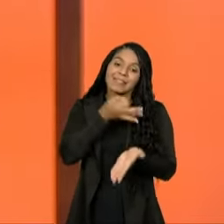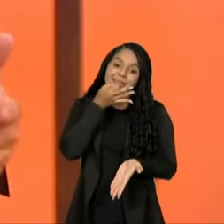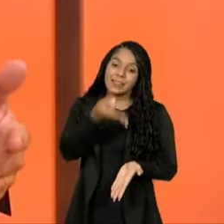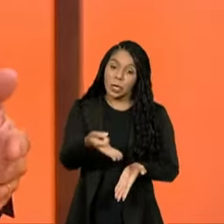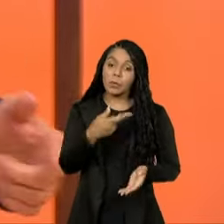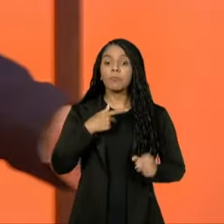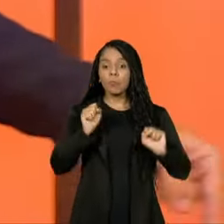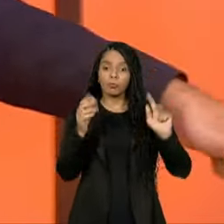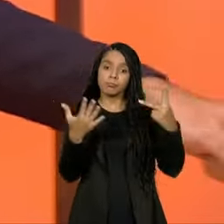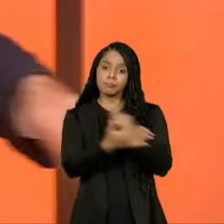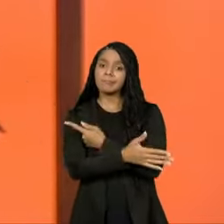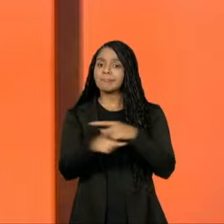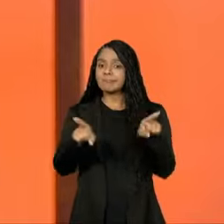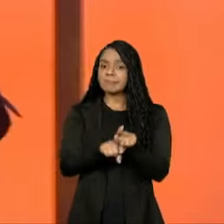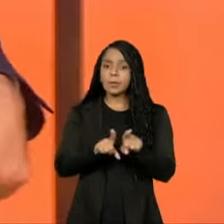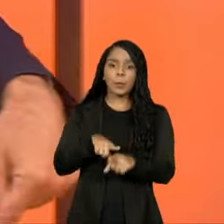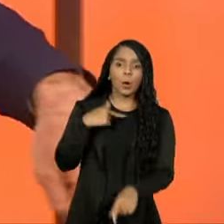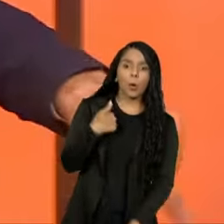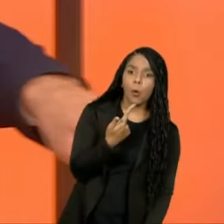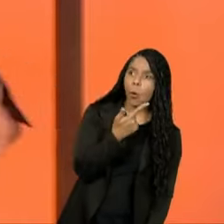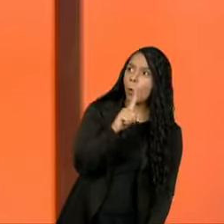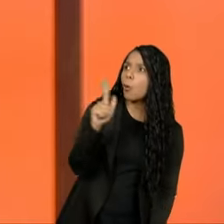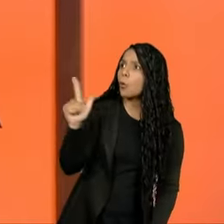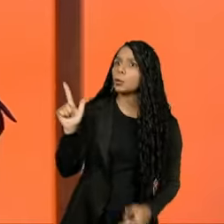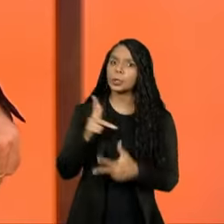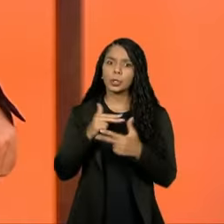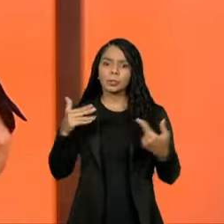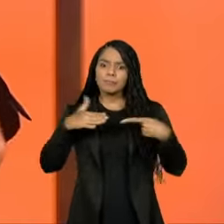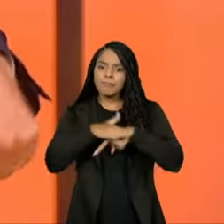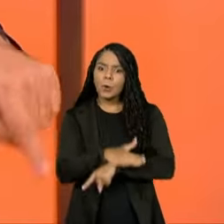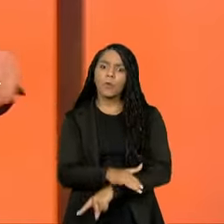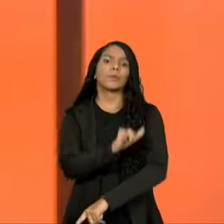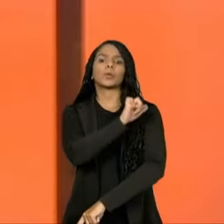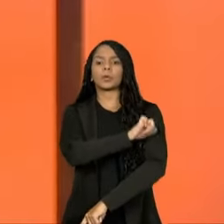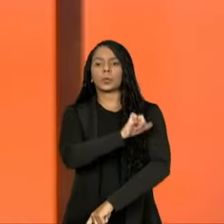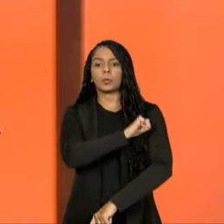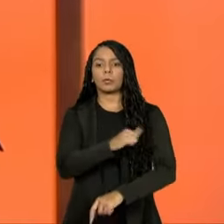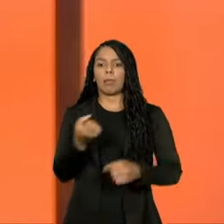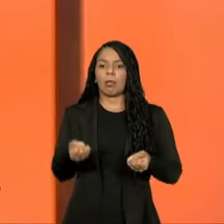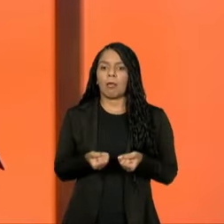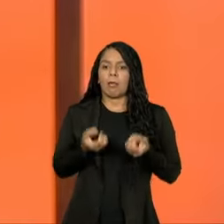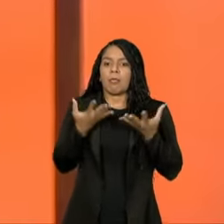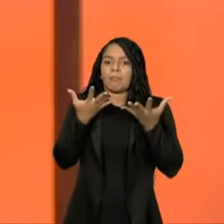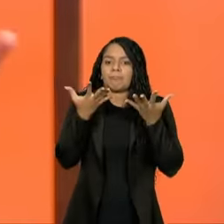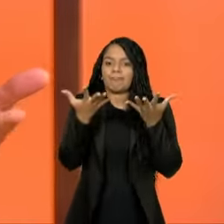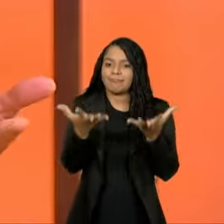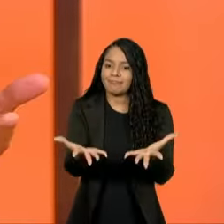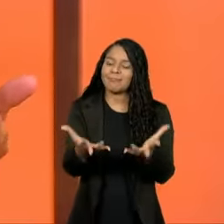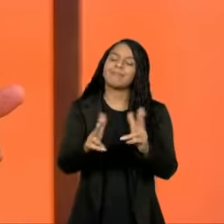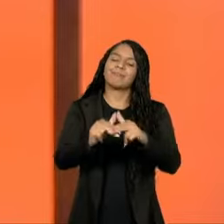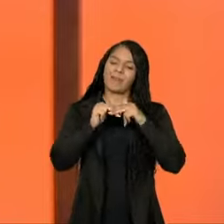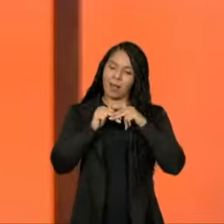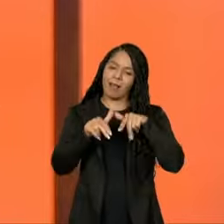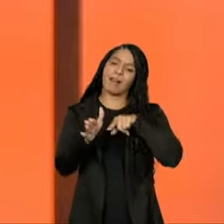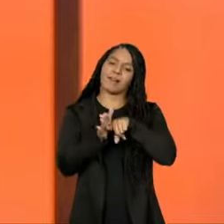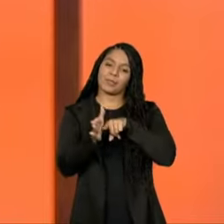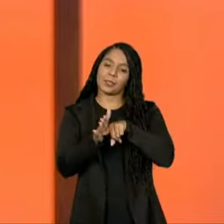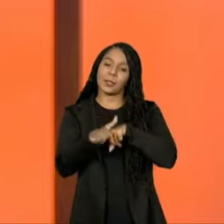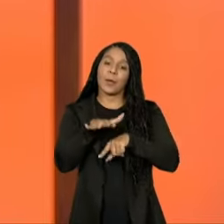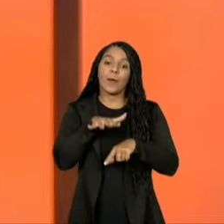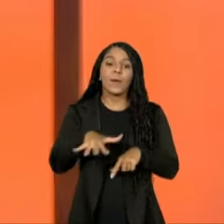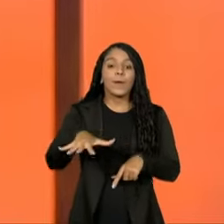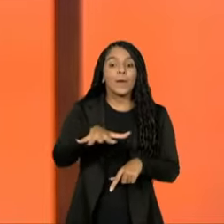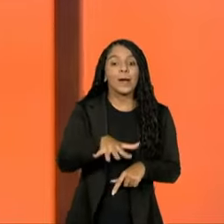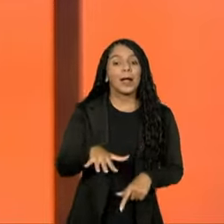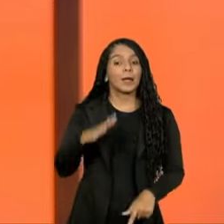então pode ser também que outras coisas profundas do Rio de Janeiro venham à tona a partir da investigação do caso Amarelli, o que